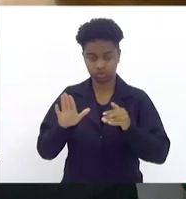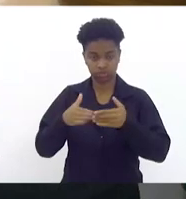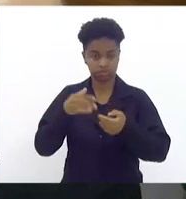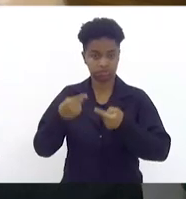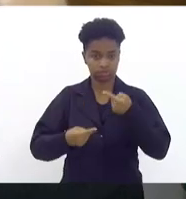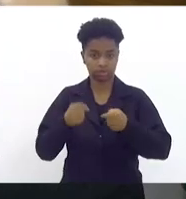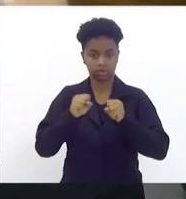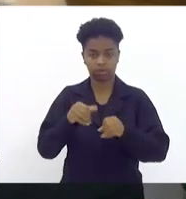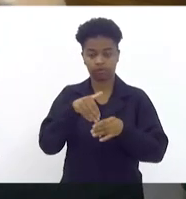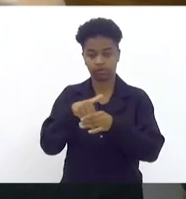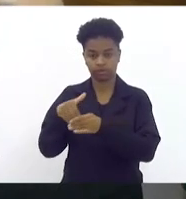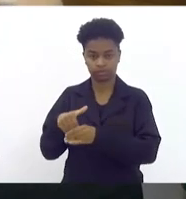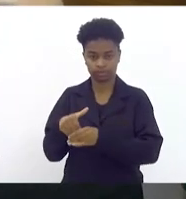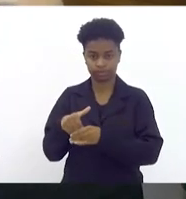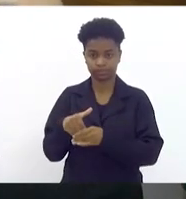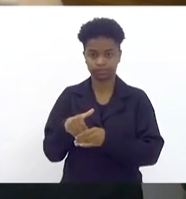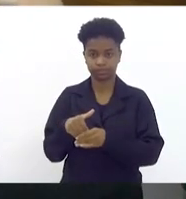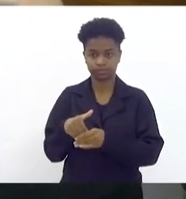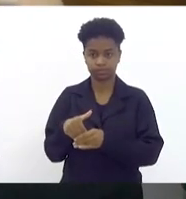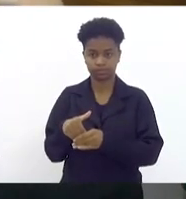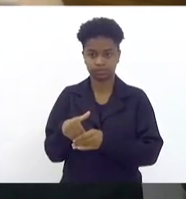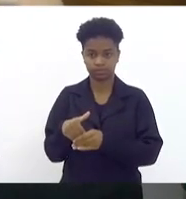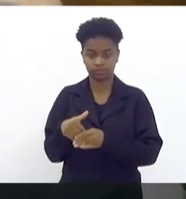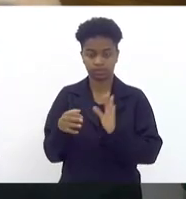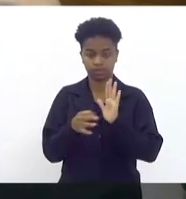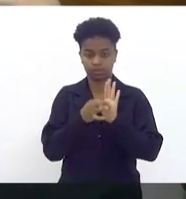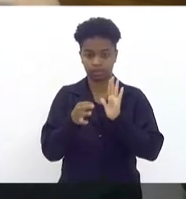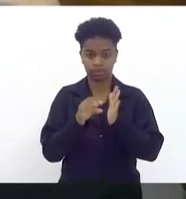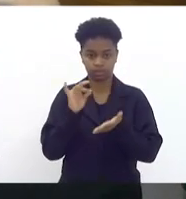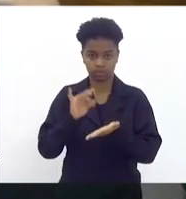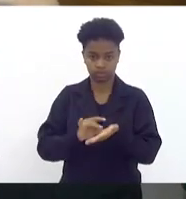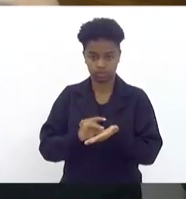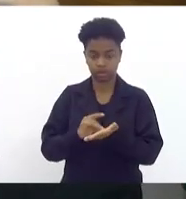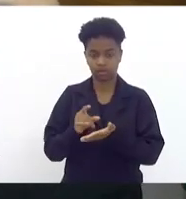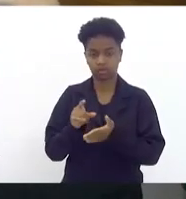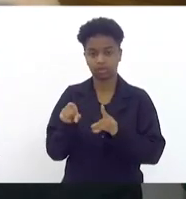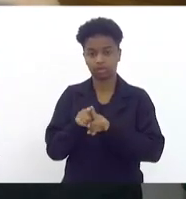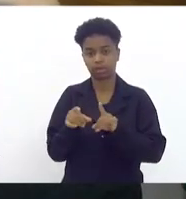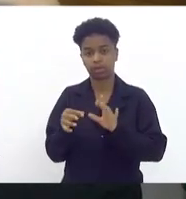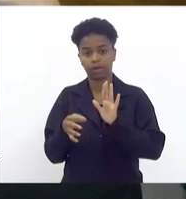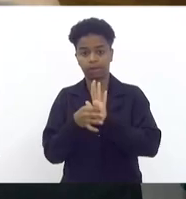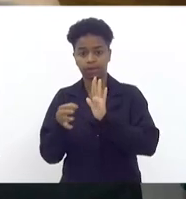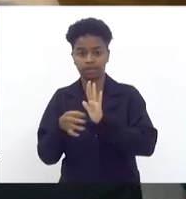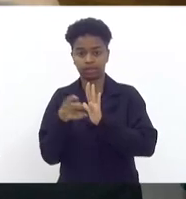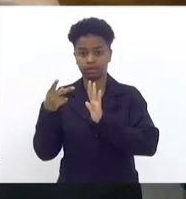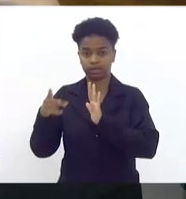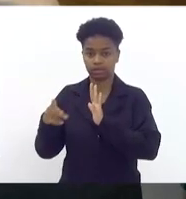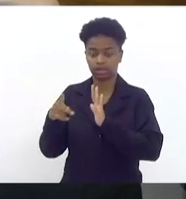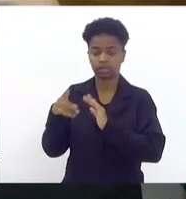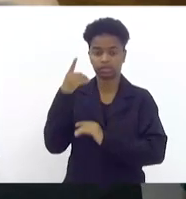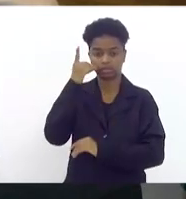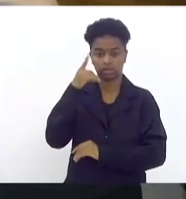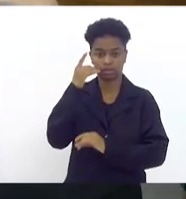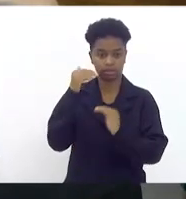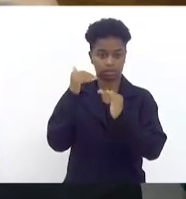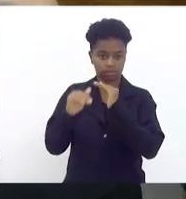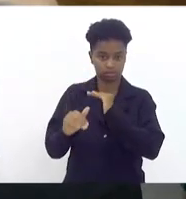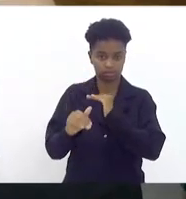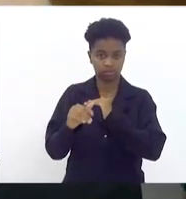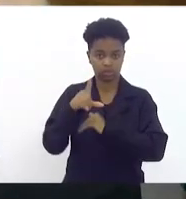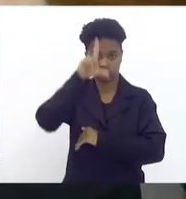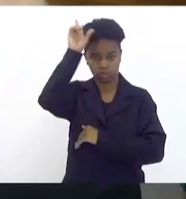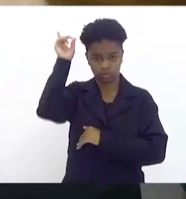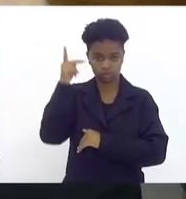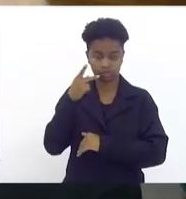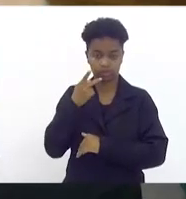em votação. O parecer original do relator e o parecer do deputado em divergência, deputado Luiz